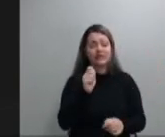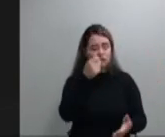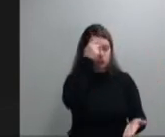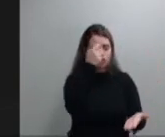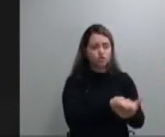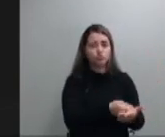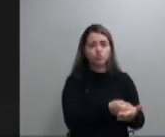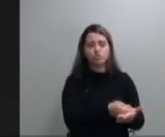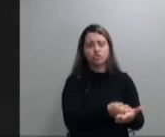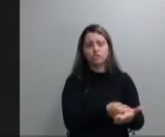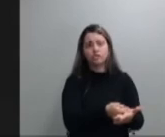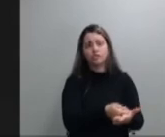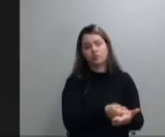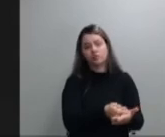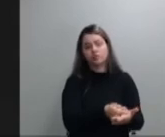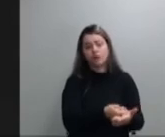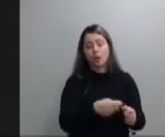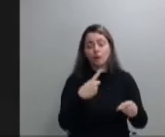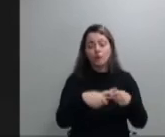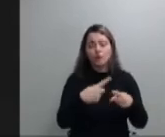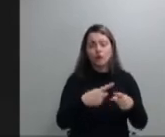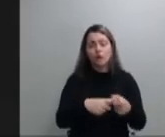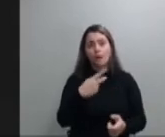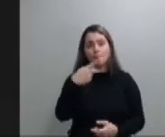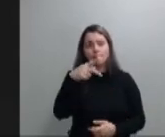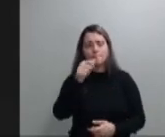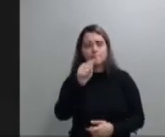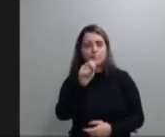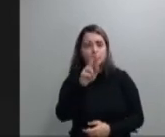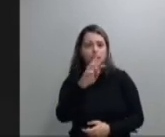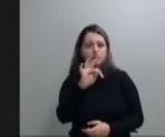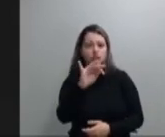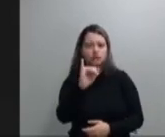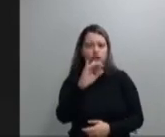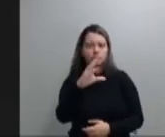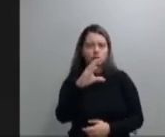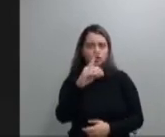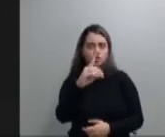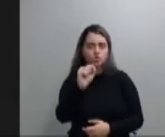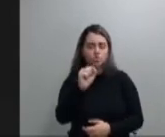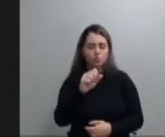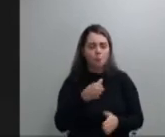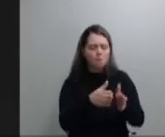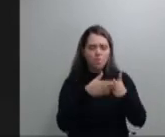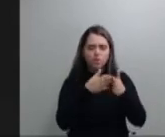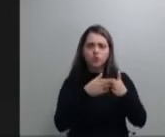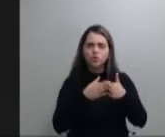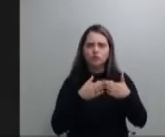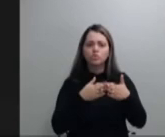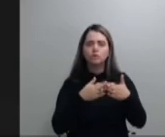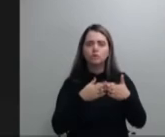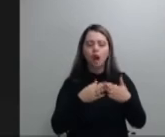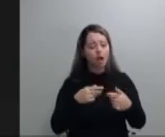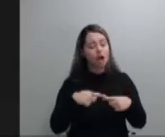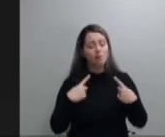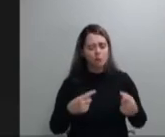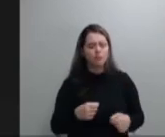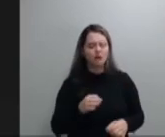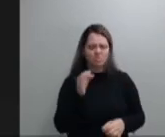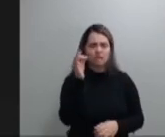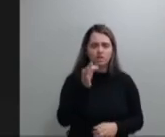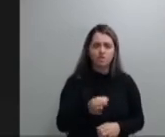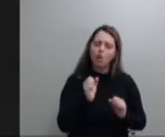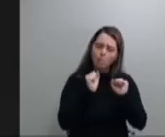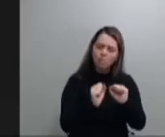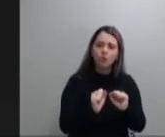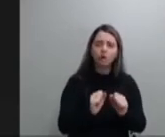do que a parte pediu ele não foi isso não foi decidido pode até estar correta a decisão dizer que não se deve levar